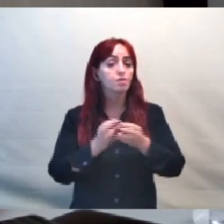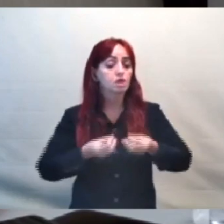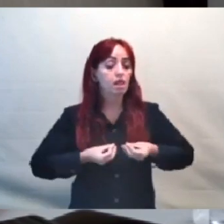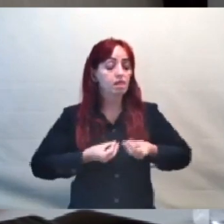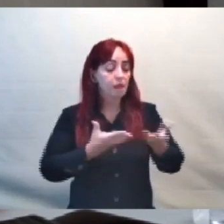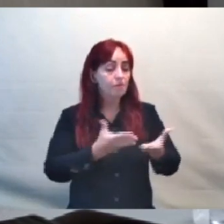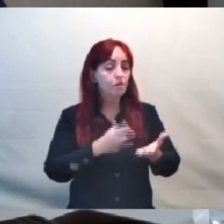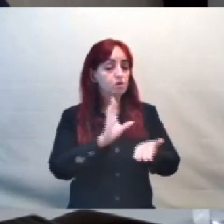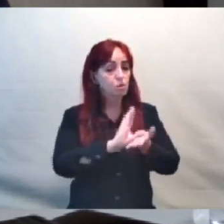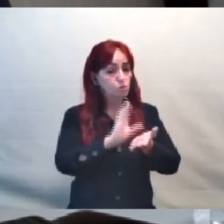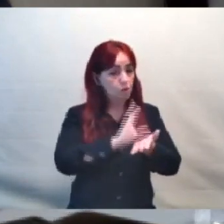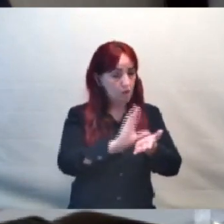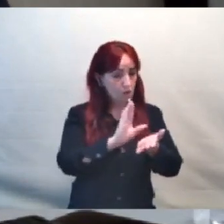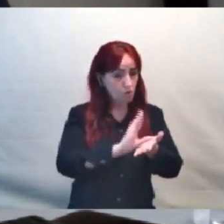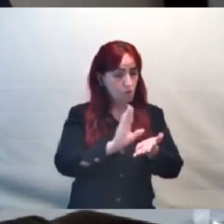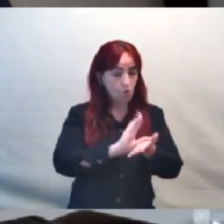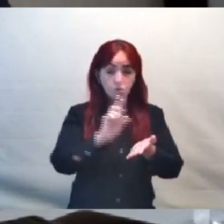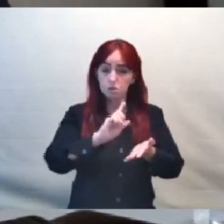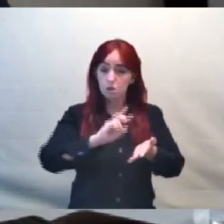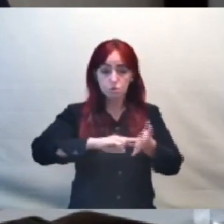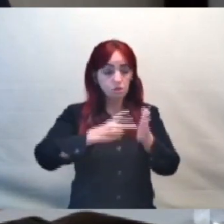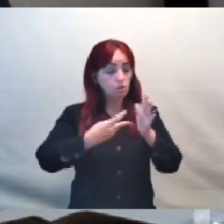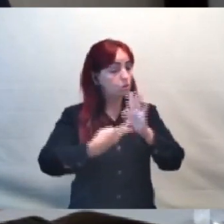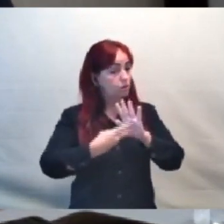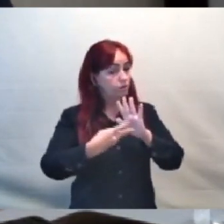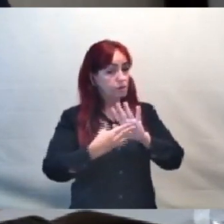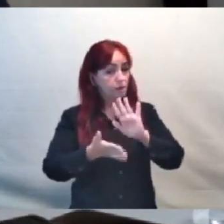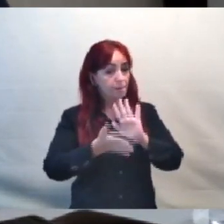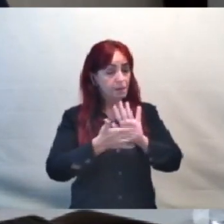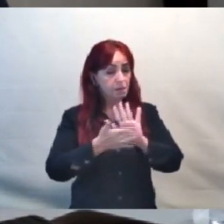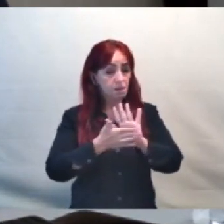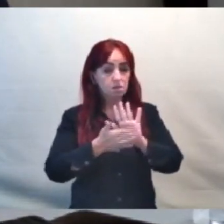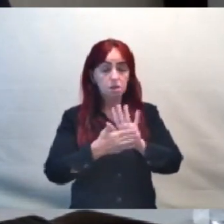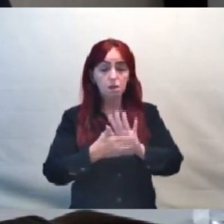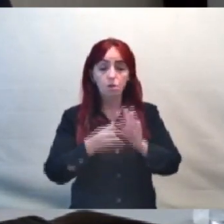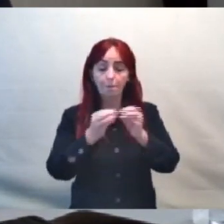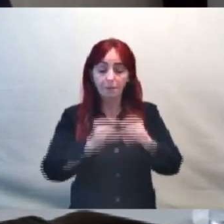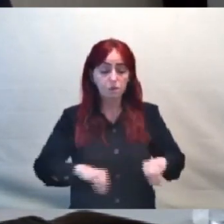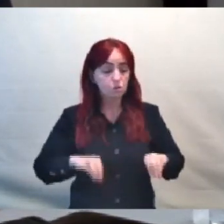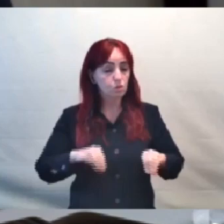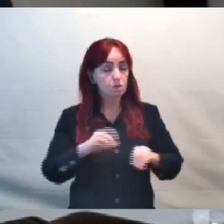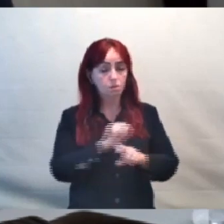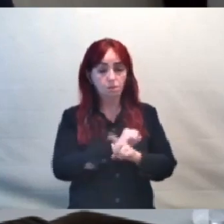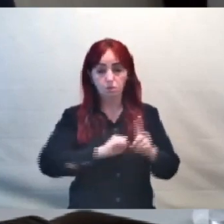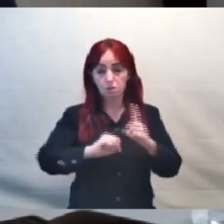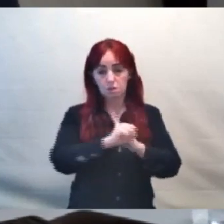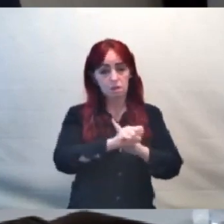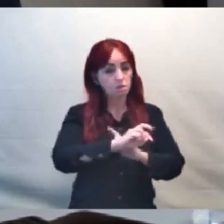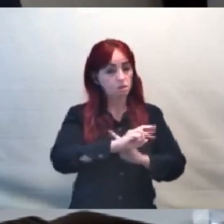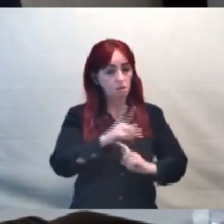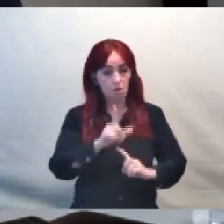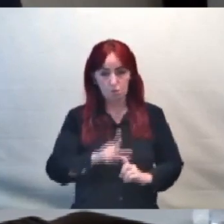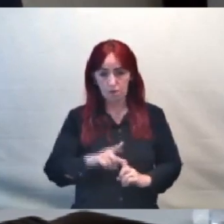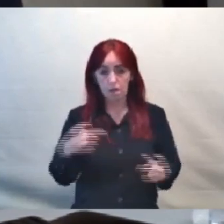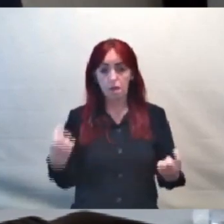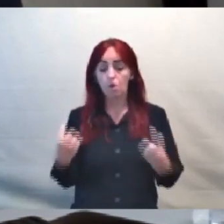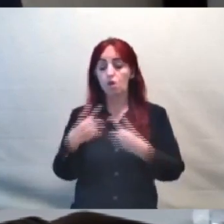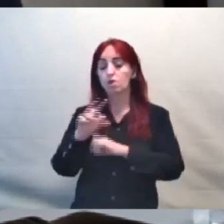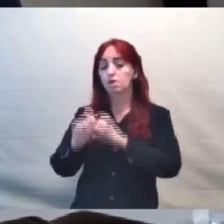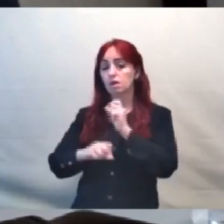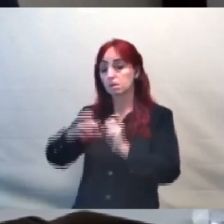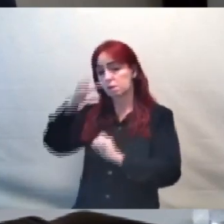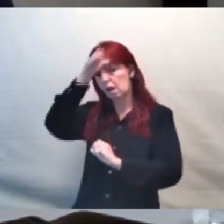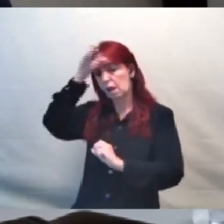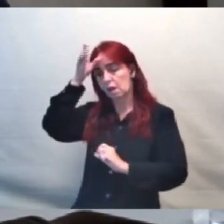significa prestação de serviço precário para a sociedade. Pelo contrário, a Câmara tem aqui o seu funcionamento parlamentar